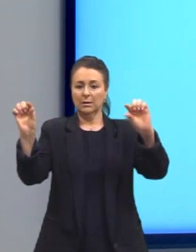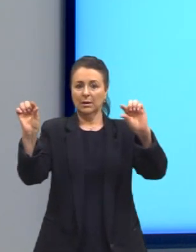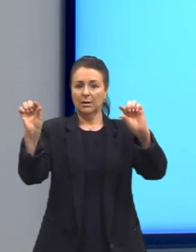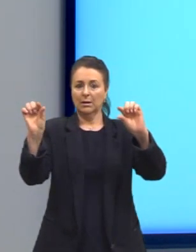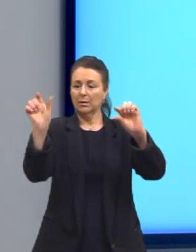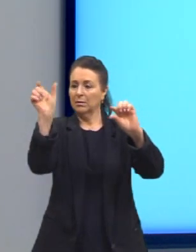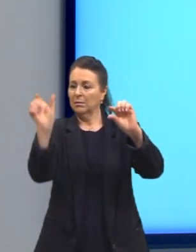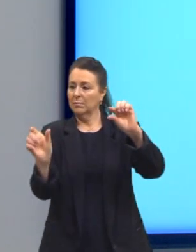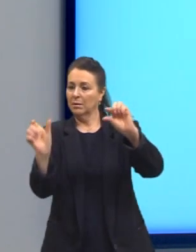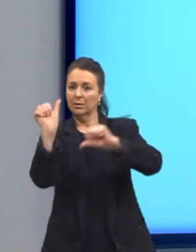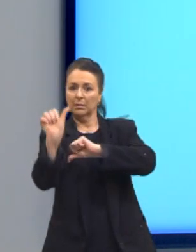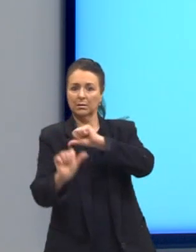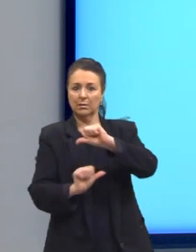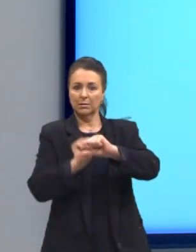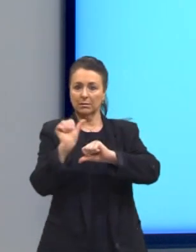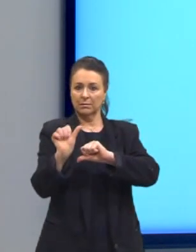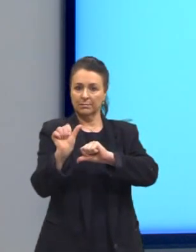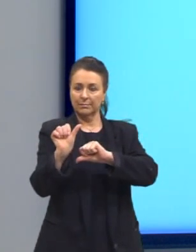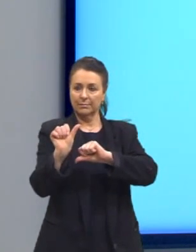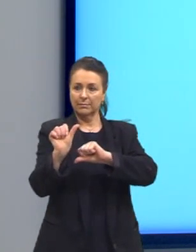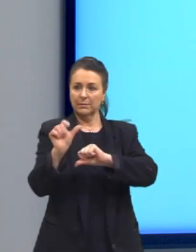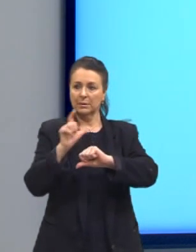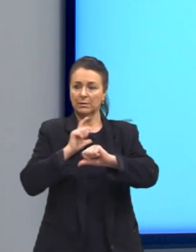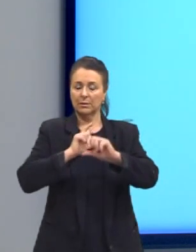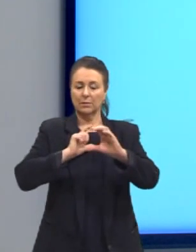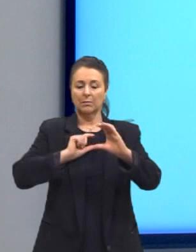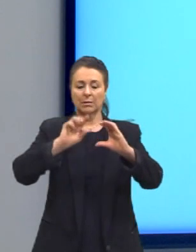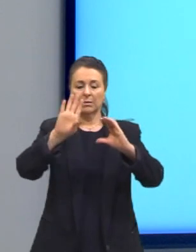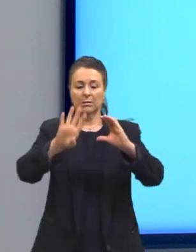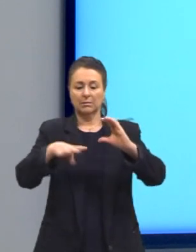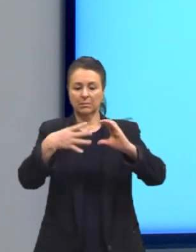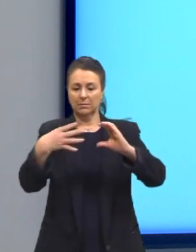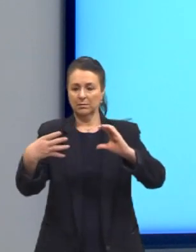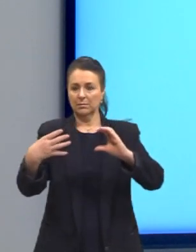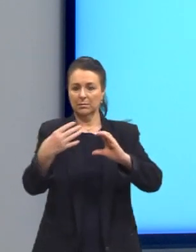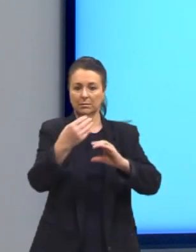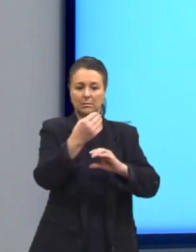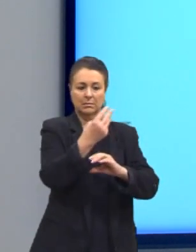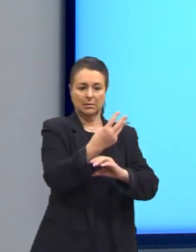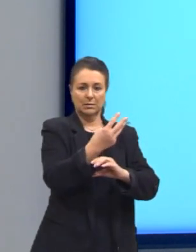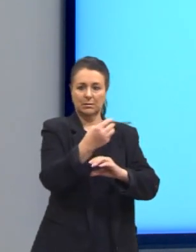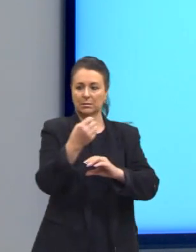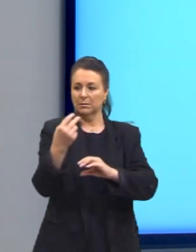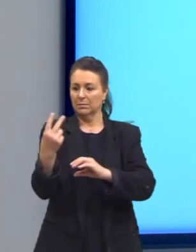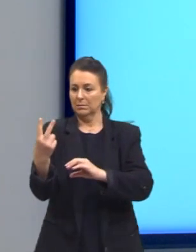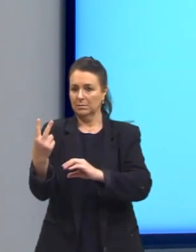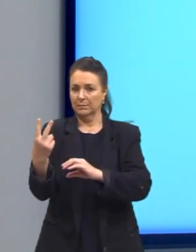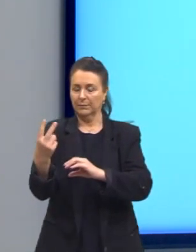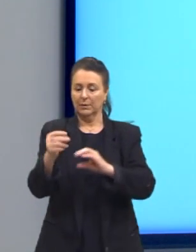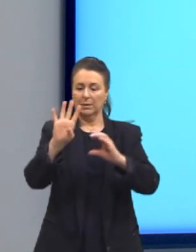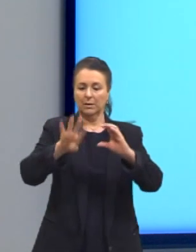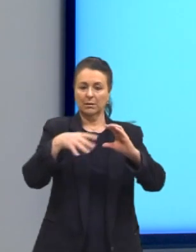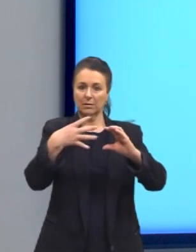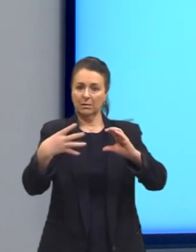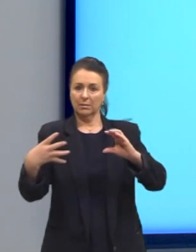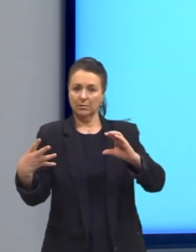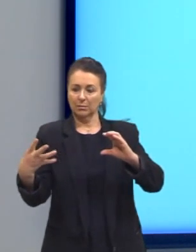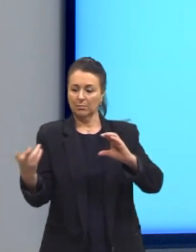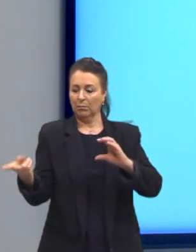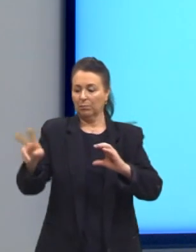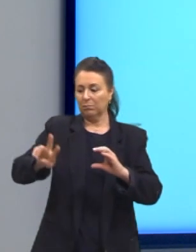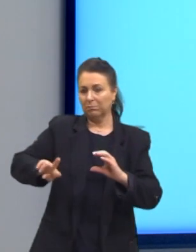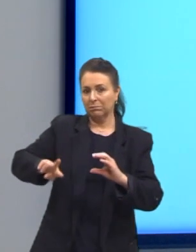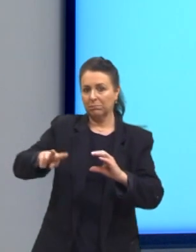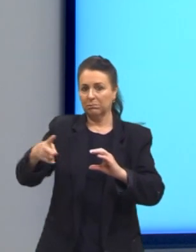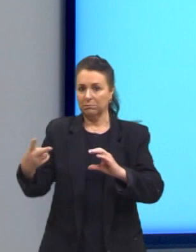coluna vira linha então nós tínhamos uma matriz aqui três por dois a matriz transposta vai ser o